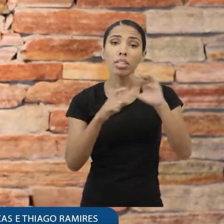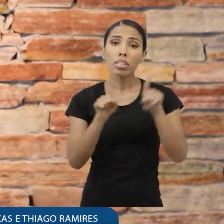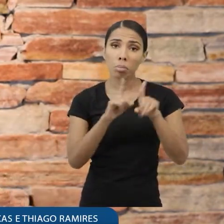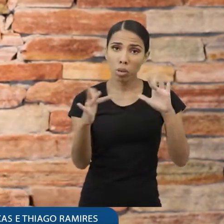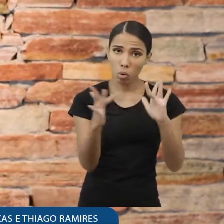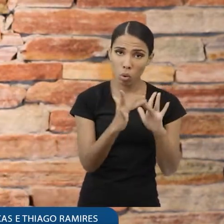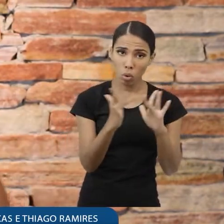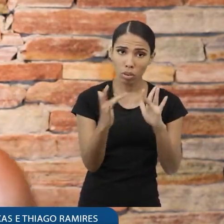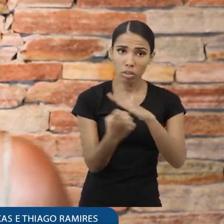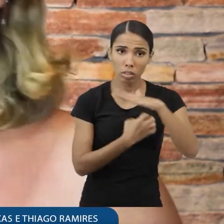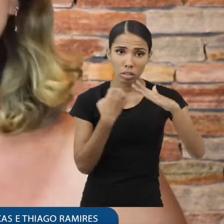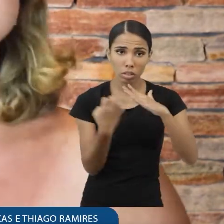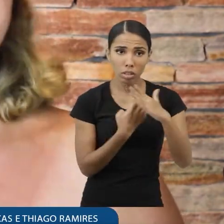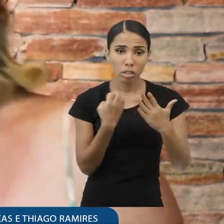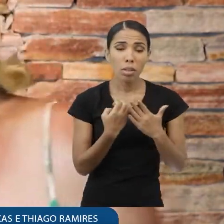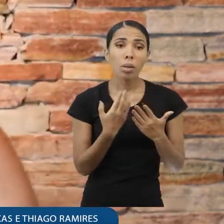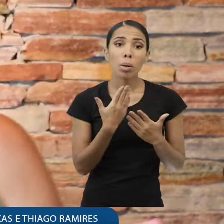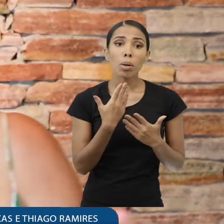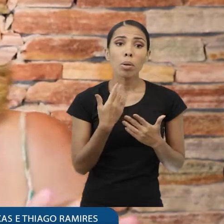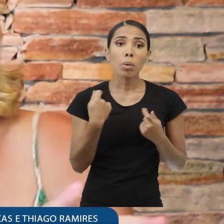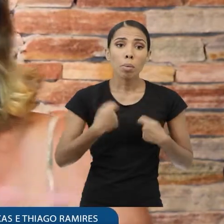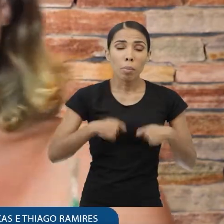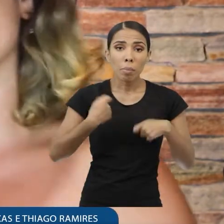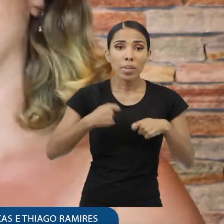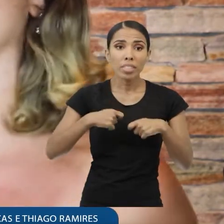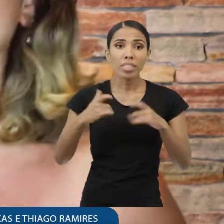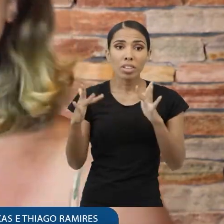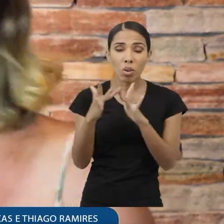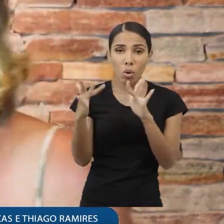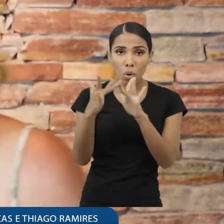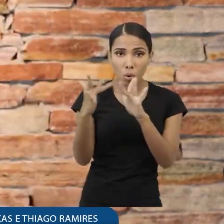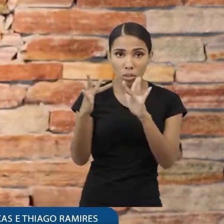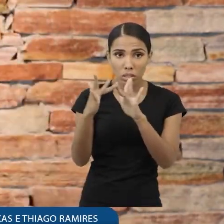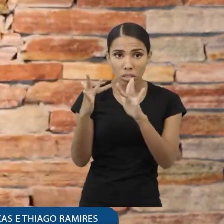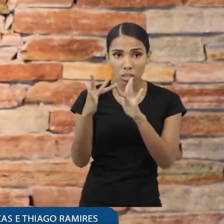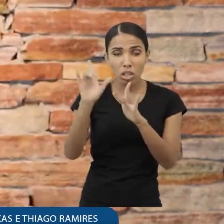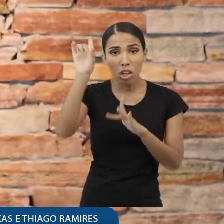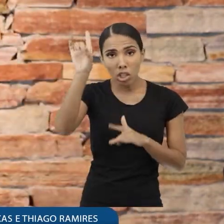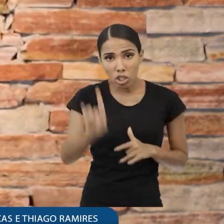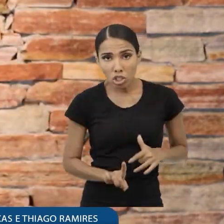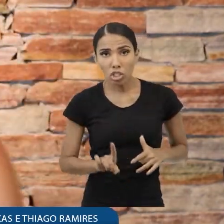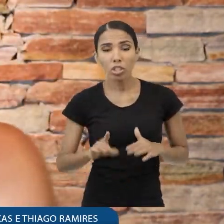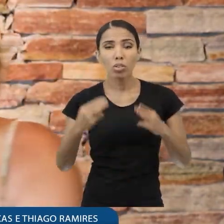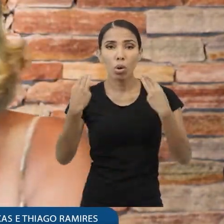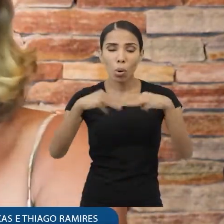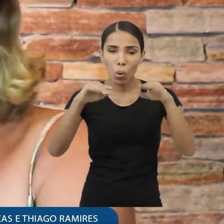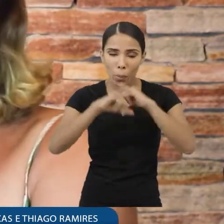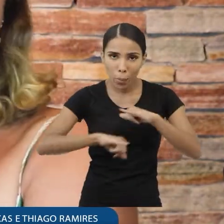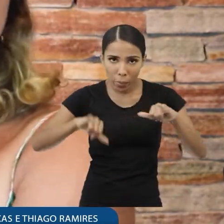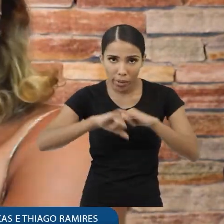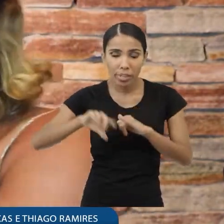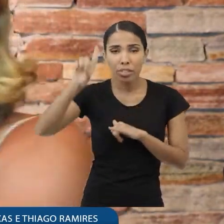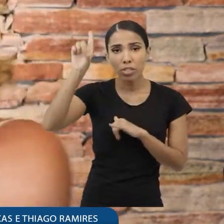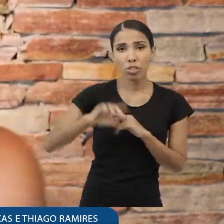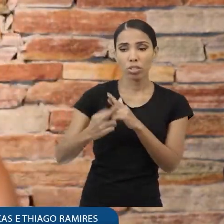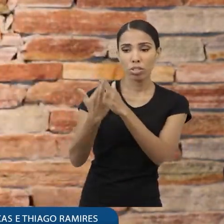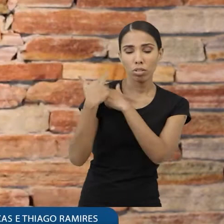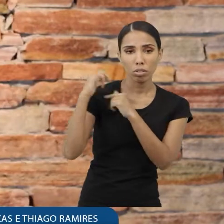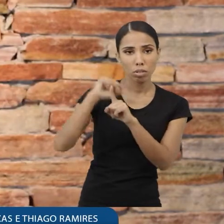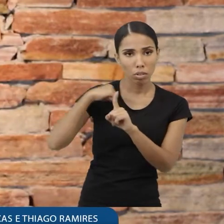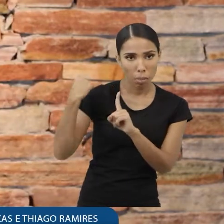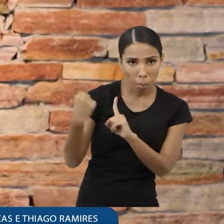como também o contato dessa empresa. E você precisa mobilizar a sua rede de contato para conseguir chegar num diretor de marketing, um diretor